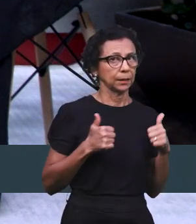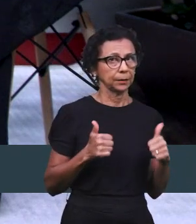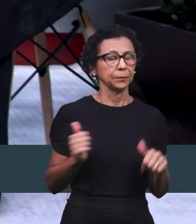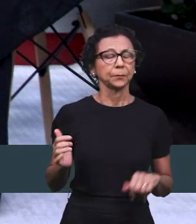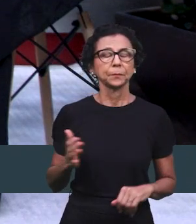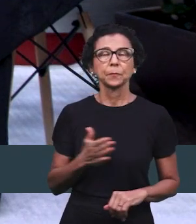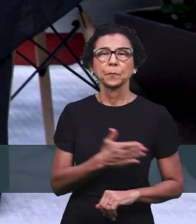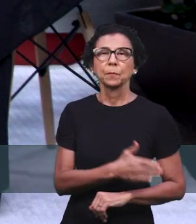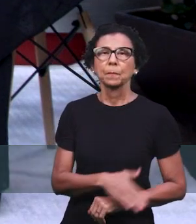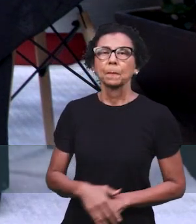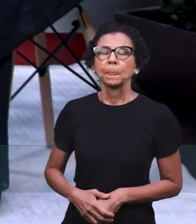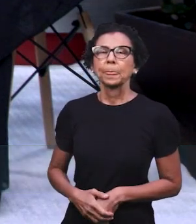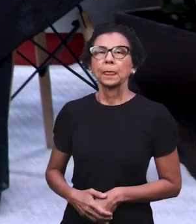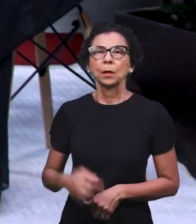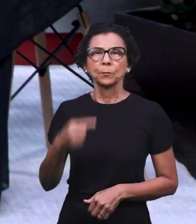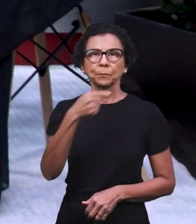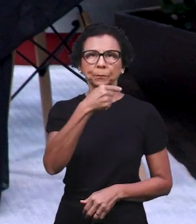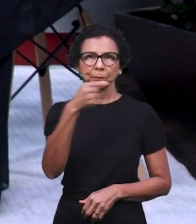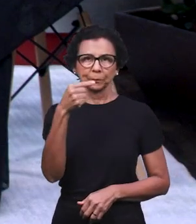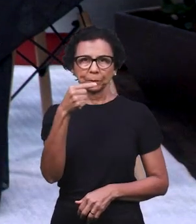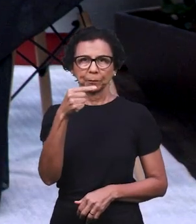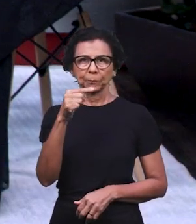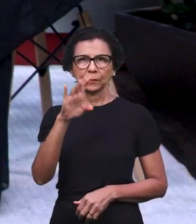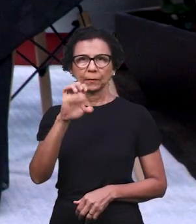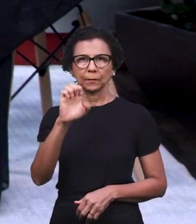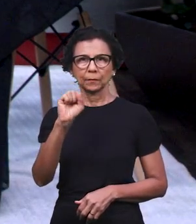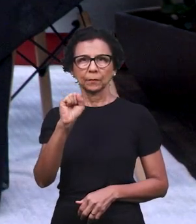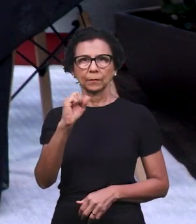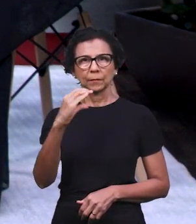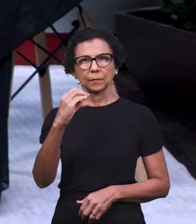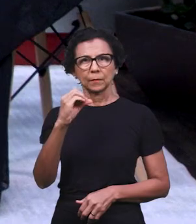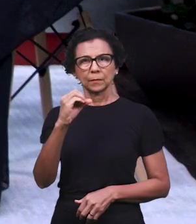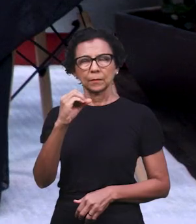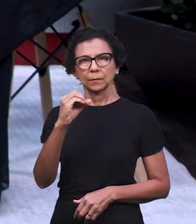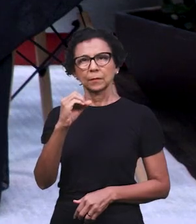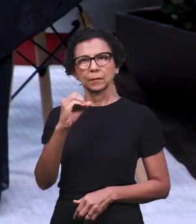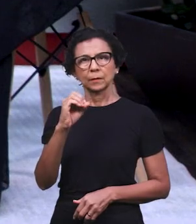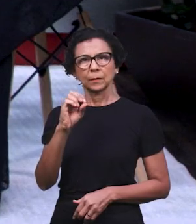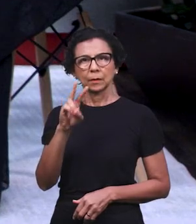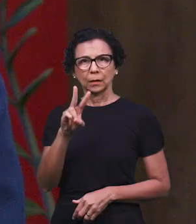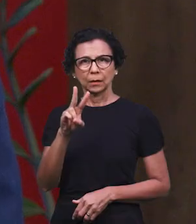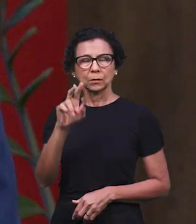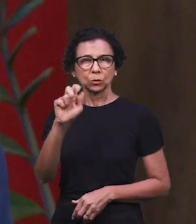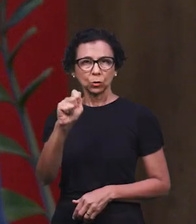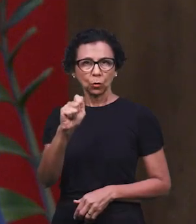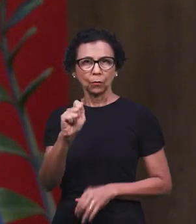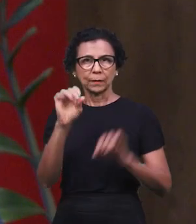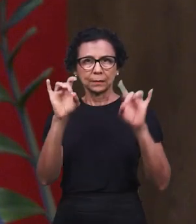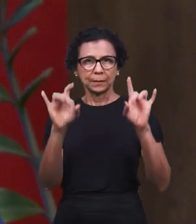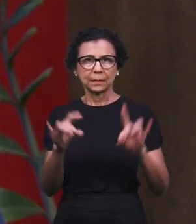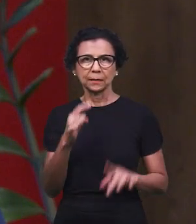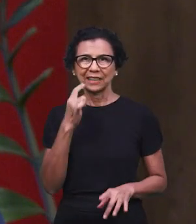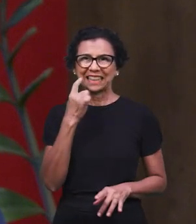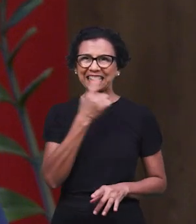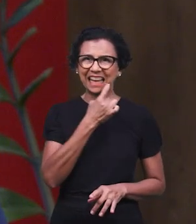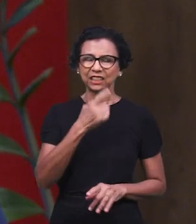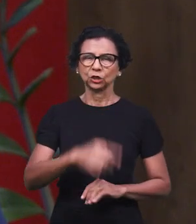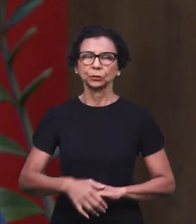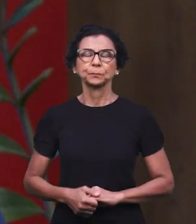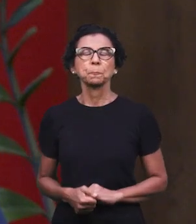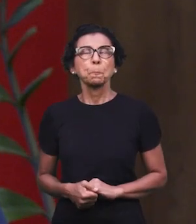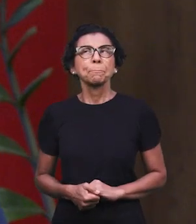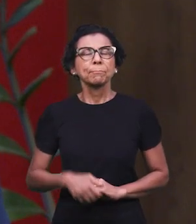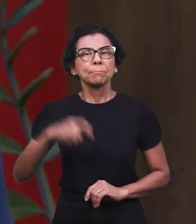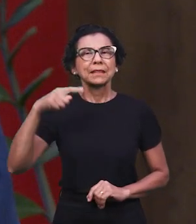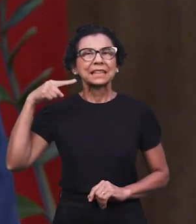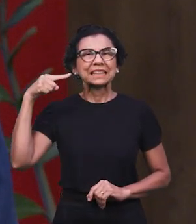macia, né? Nós atendemos muitos pacientes que acham que escova dura, ela escova melhor, mas na verdade ela está